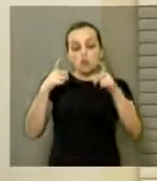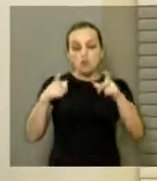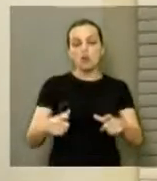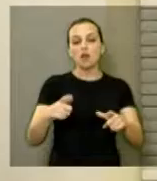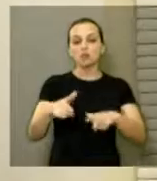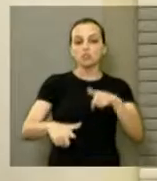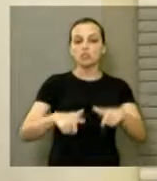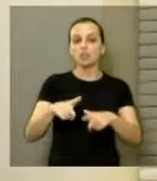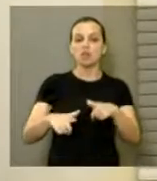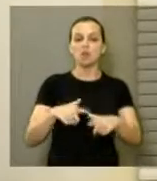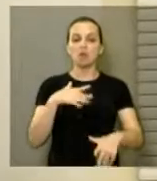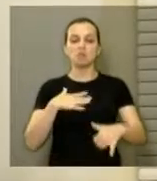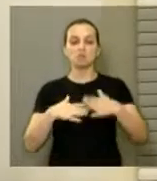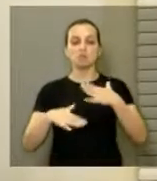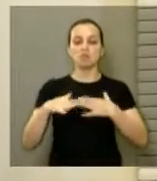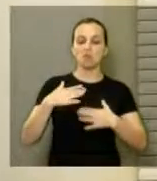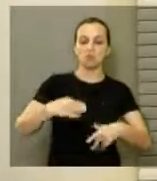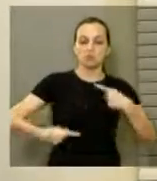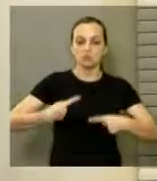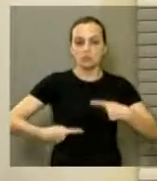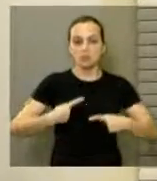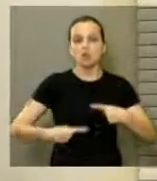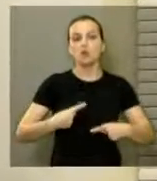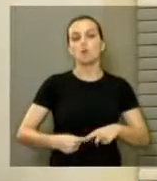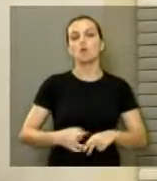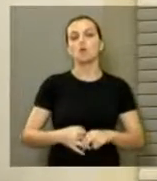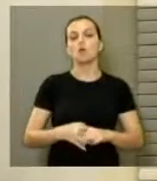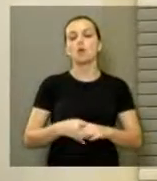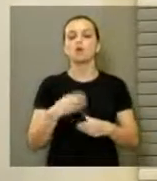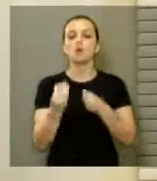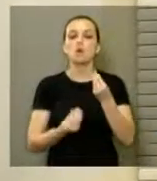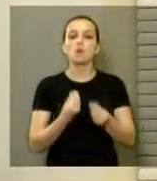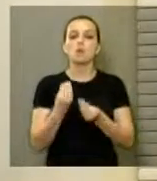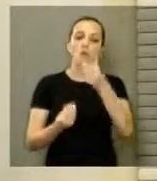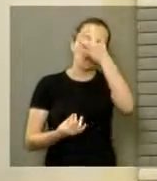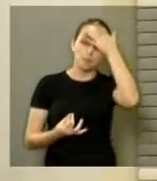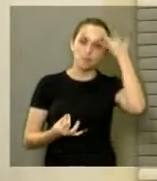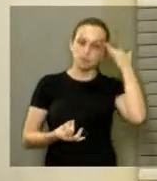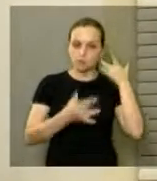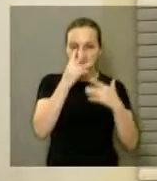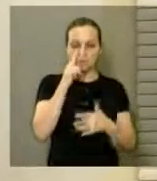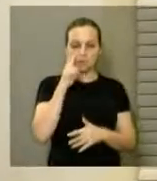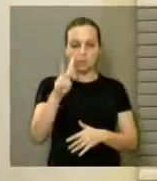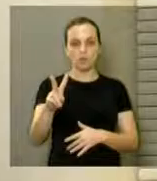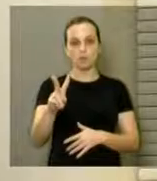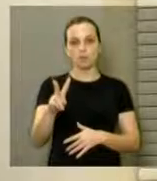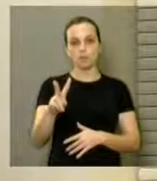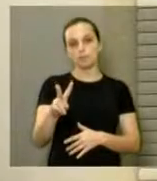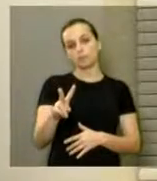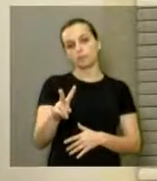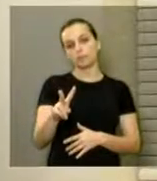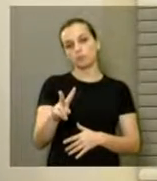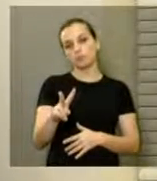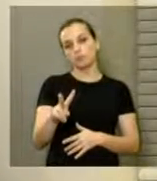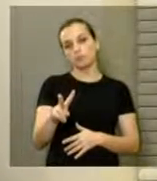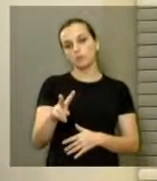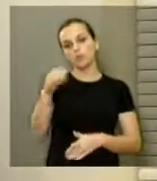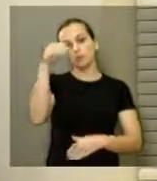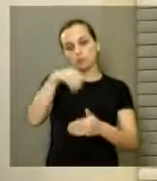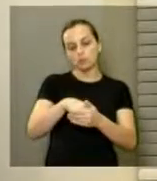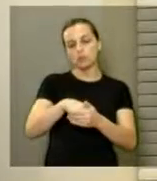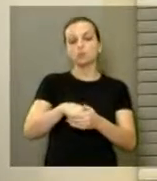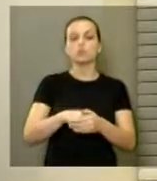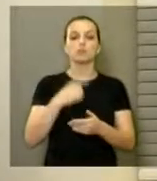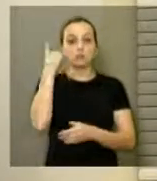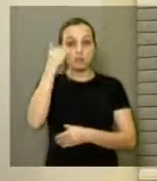politicamente. Pô, que moral tem uma pessoa que vê isso? Inclusive, candidatos a deputados, que